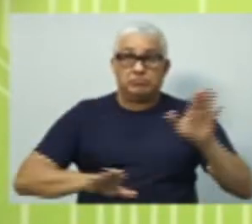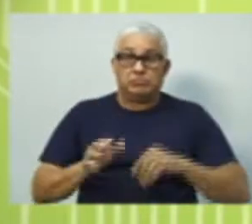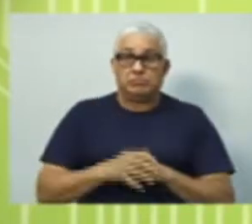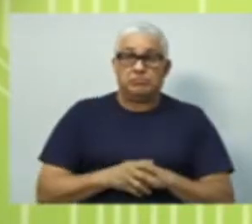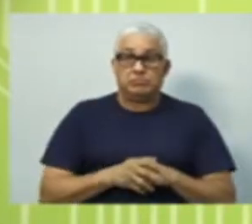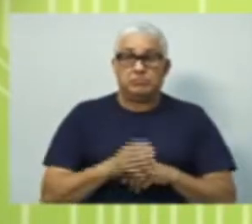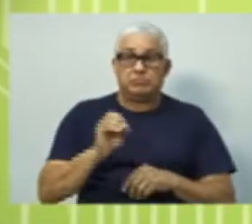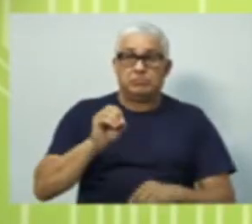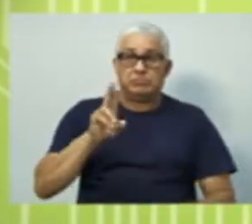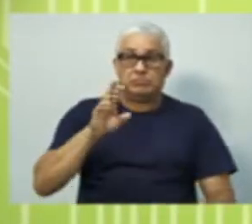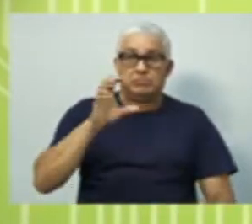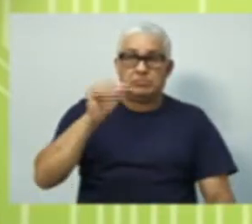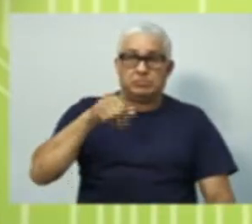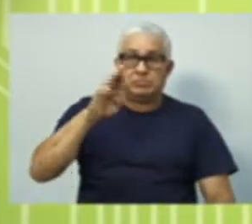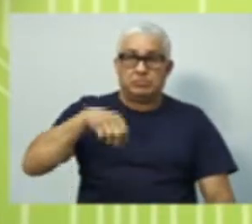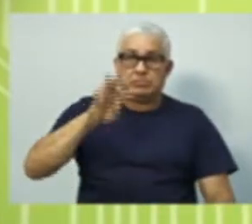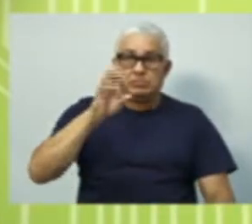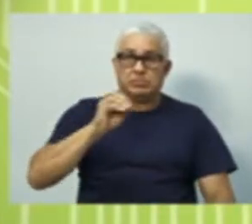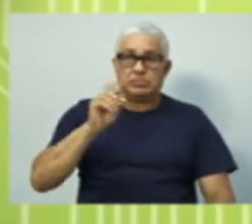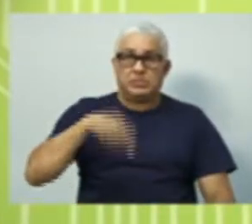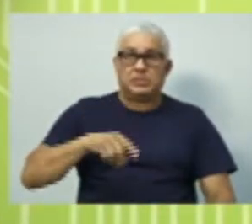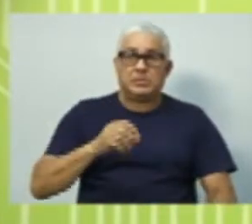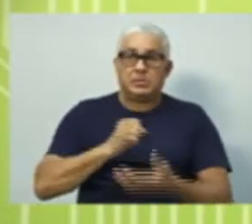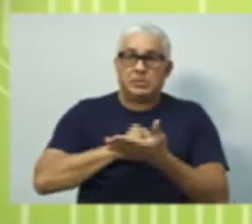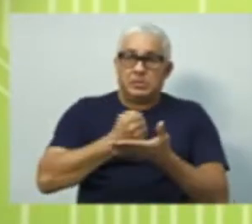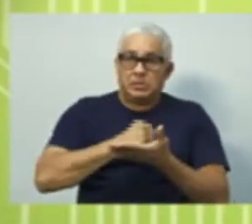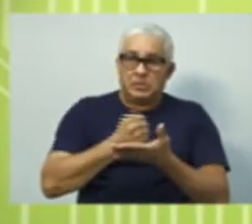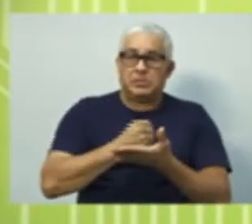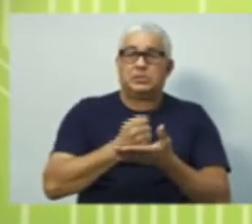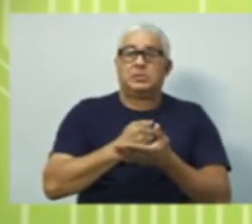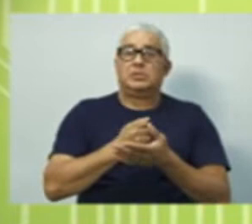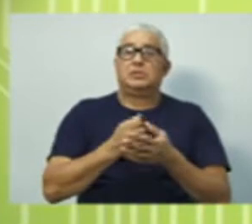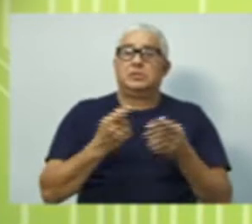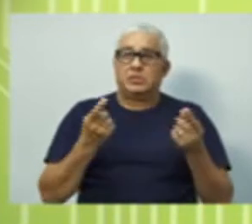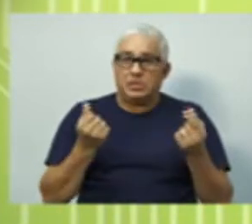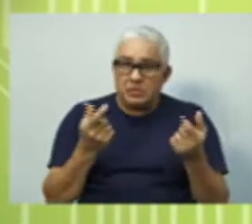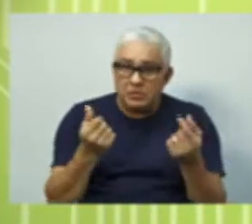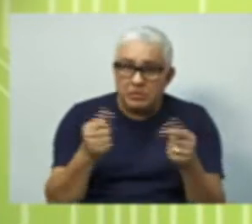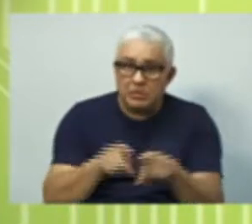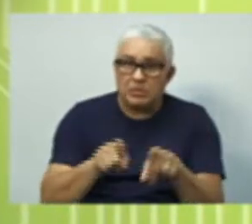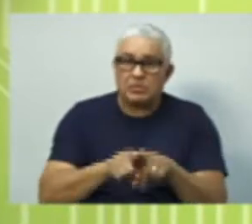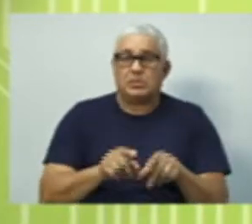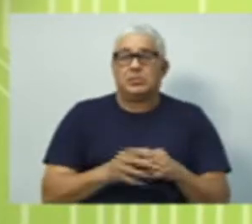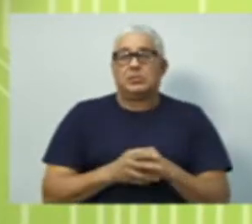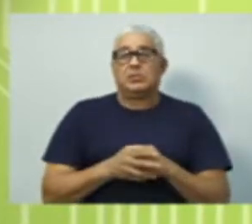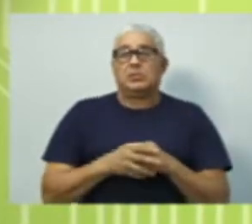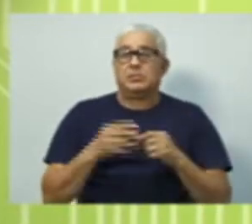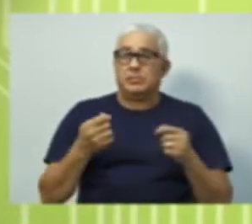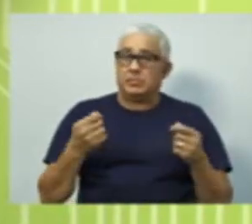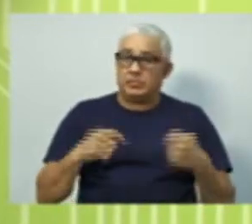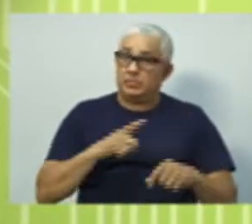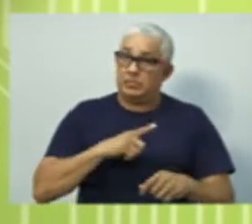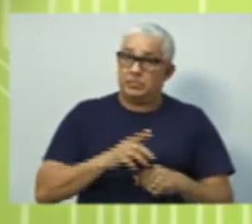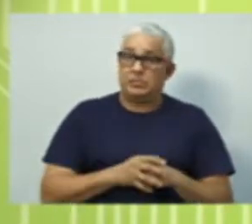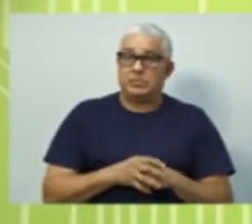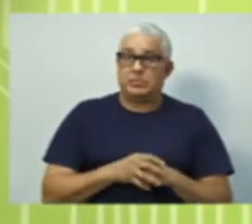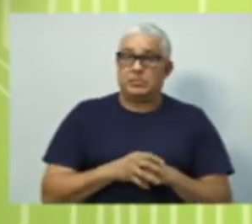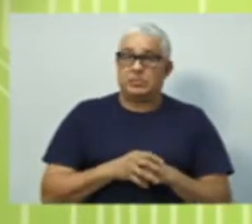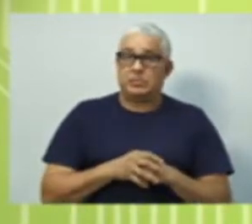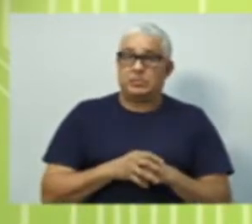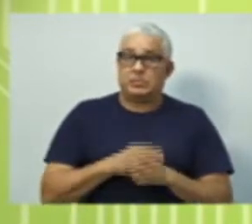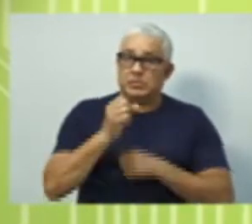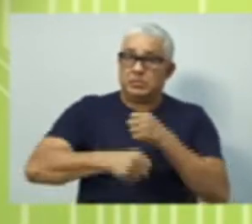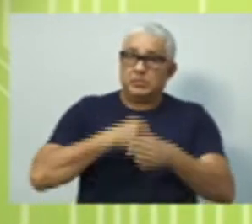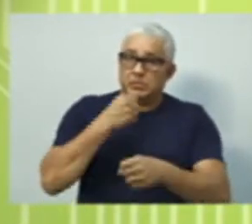relação ao orçamento, que orçamentos são controles, são previsões de arrecadações ou de ganhos que nós vamos ter para o